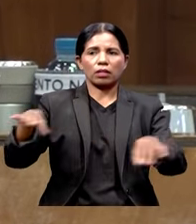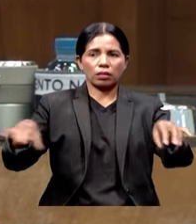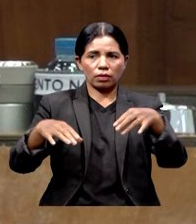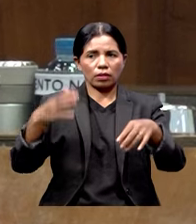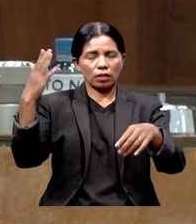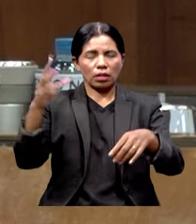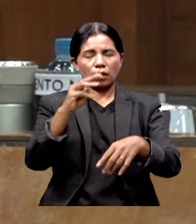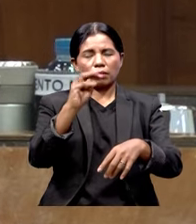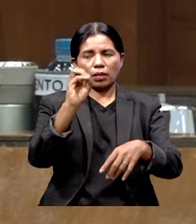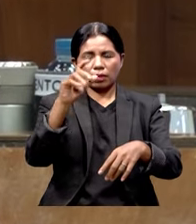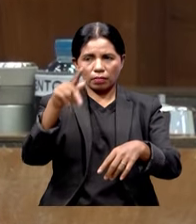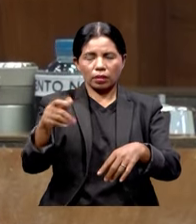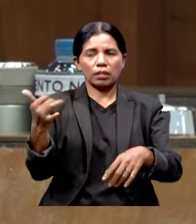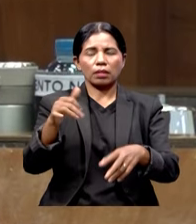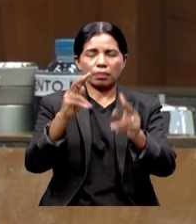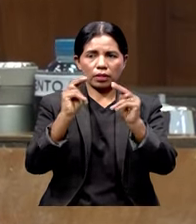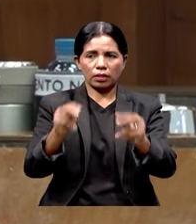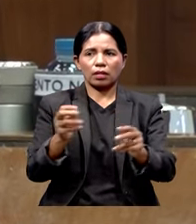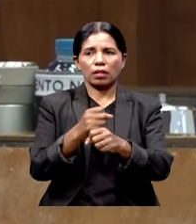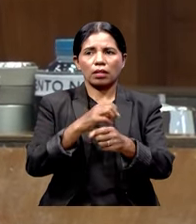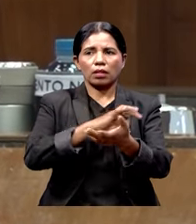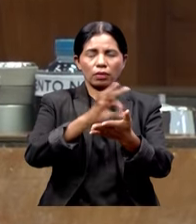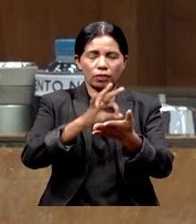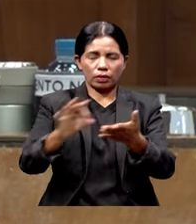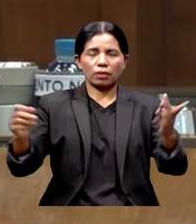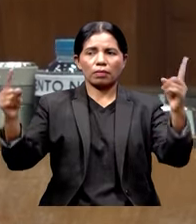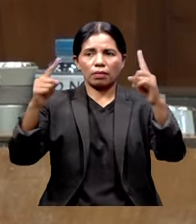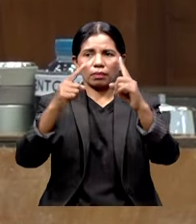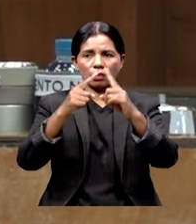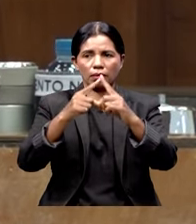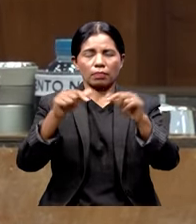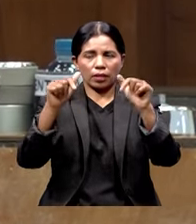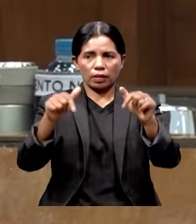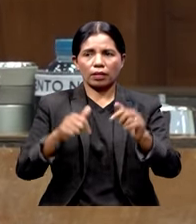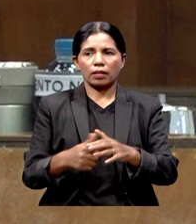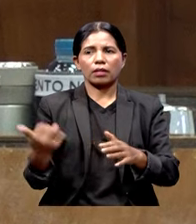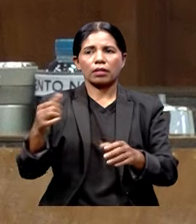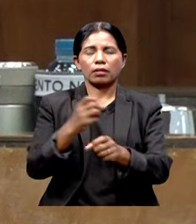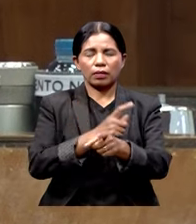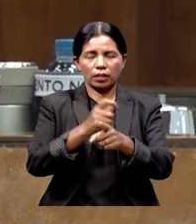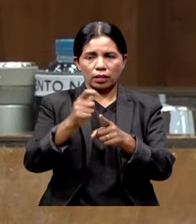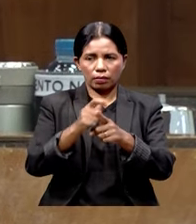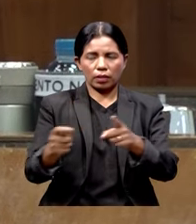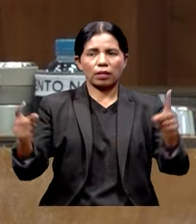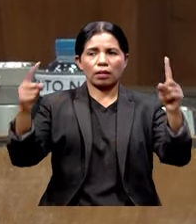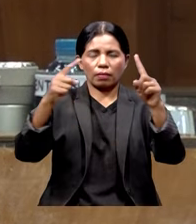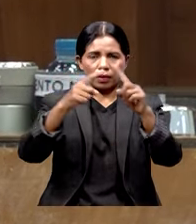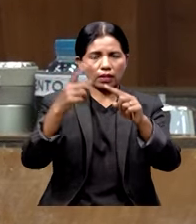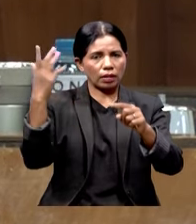obra pública mai be sira precisa halo formasaun ba ita nenia sira halo trainamento ba